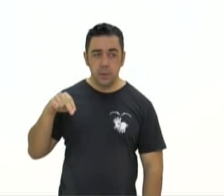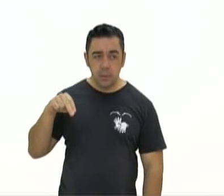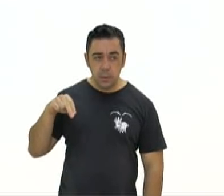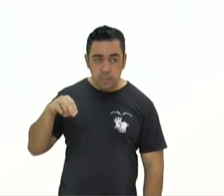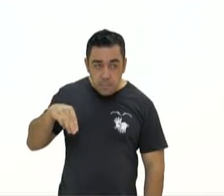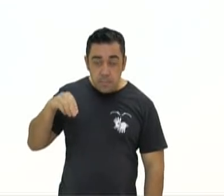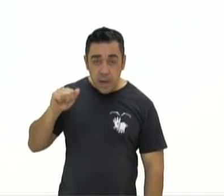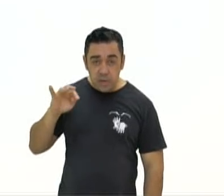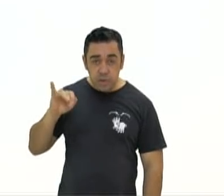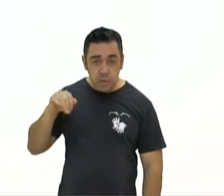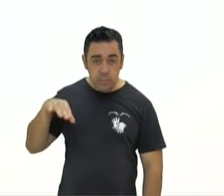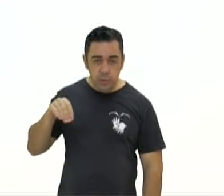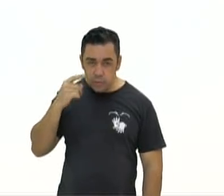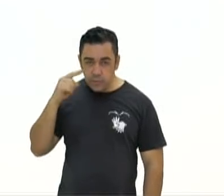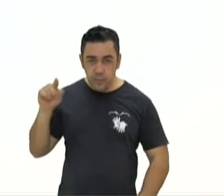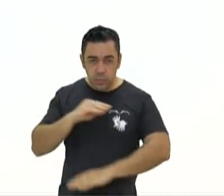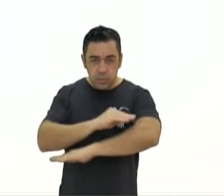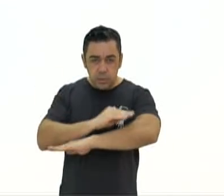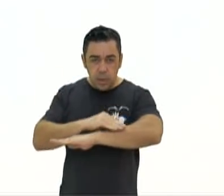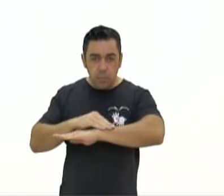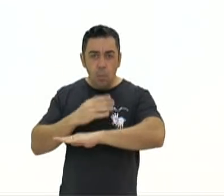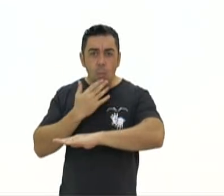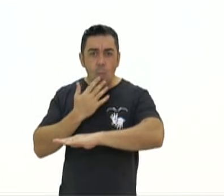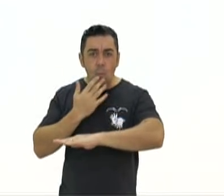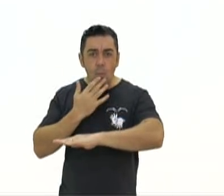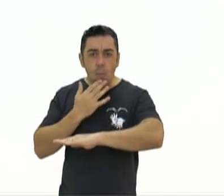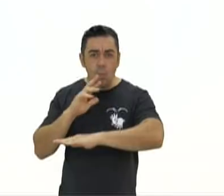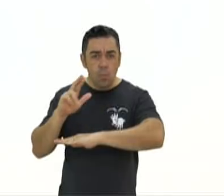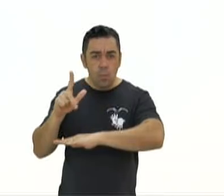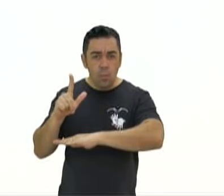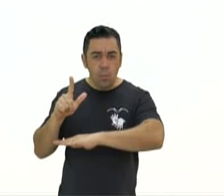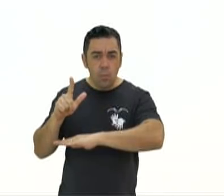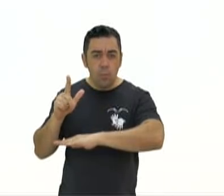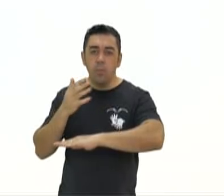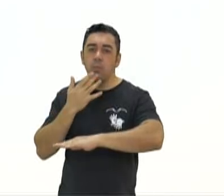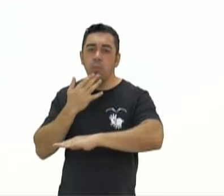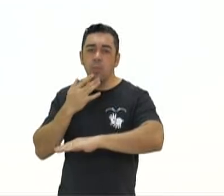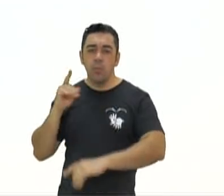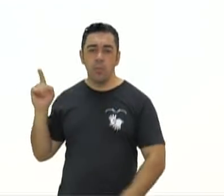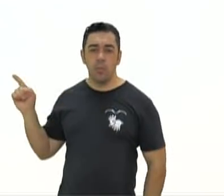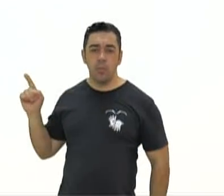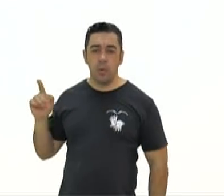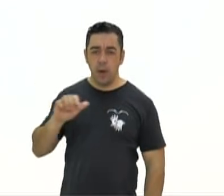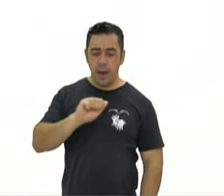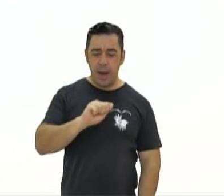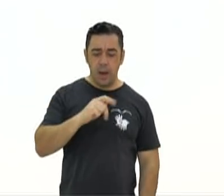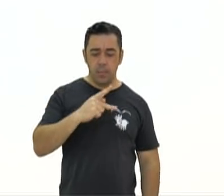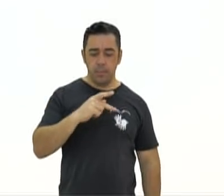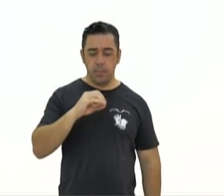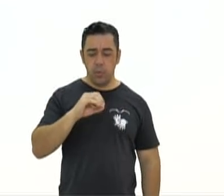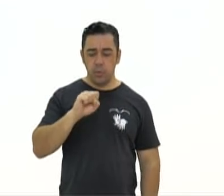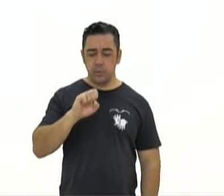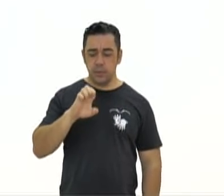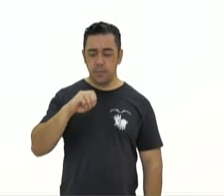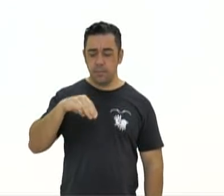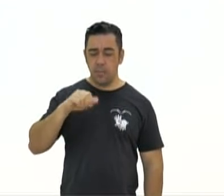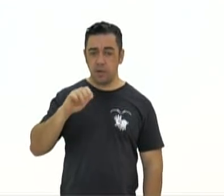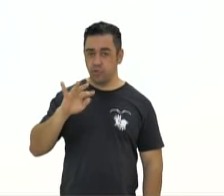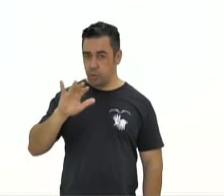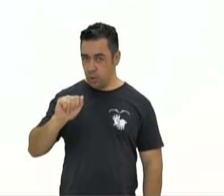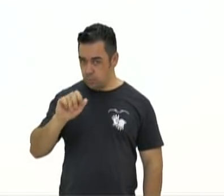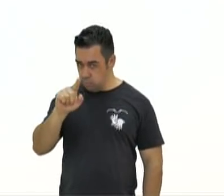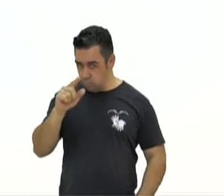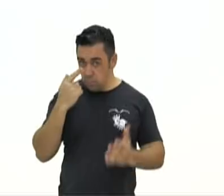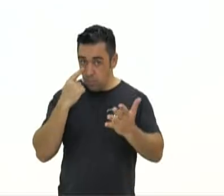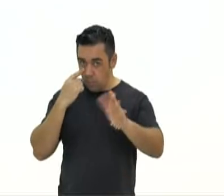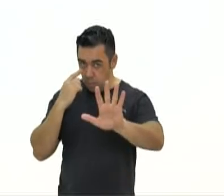na verdade é uma perereca, né, com essa cor bem chamativa. Essa cor a gente chama de aposemática. O que é isso? A gente vai ver. E ainda o